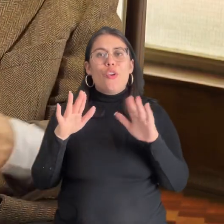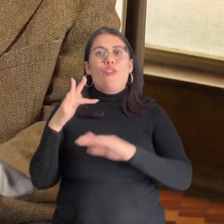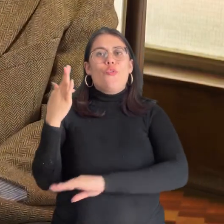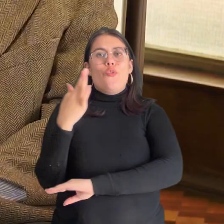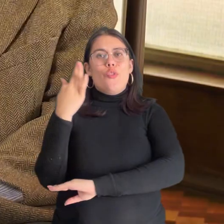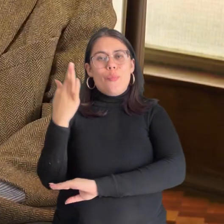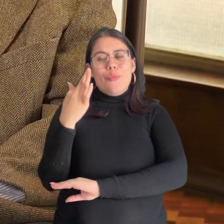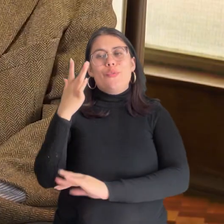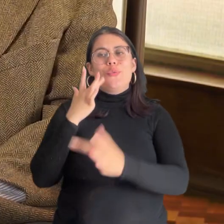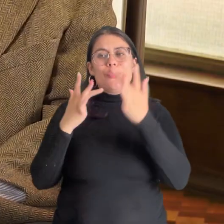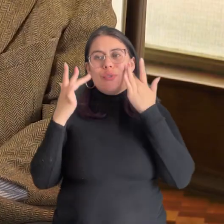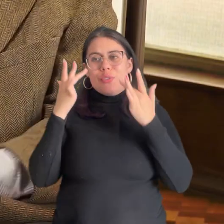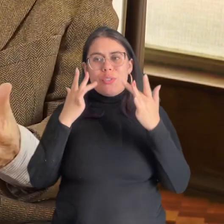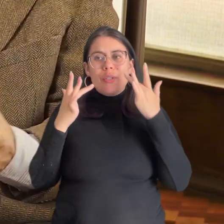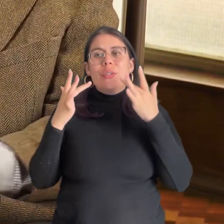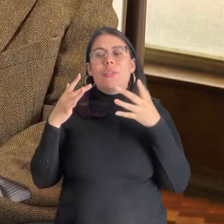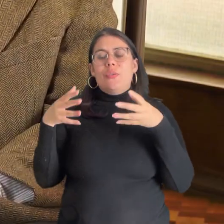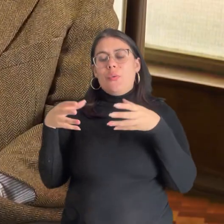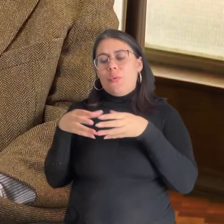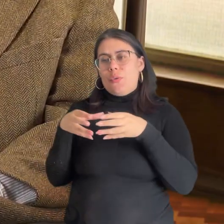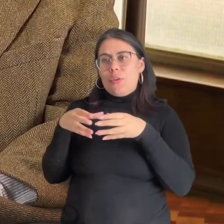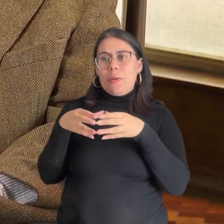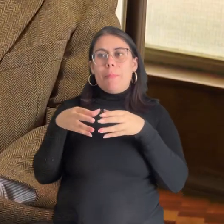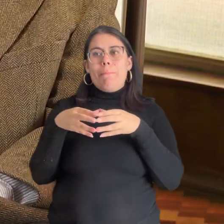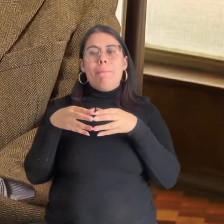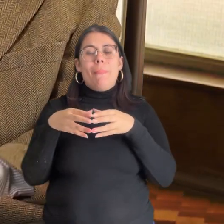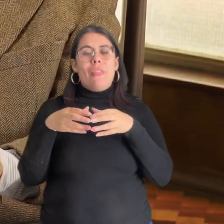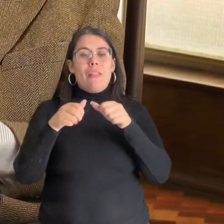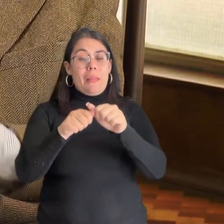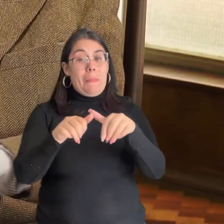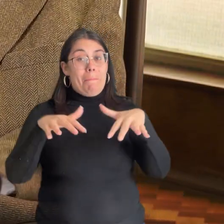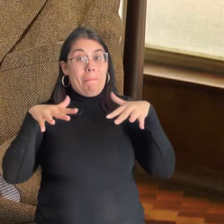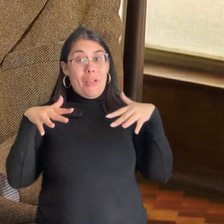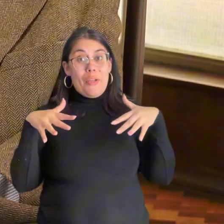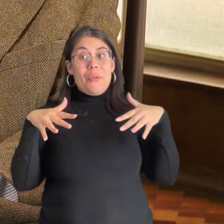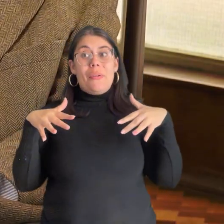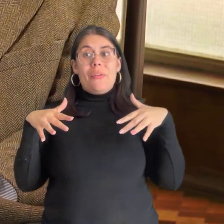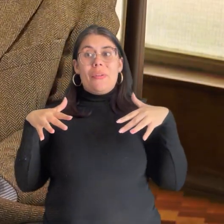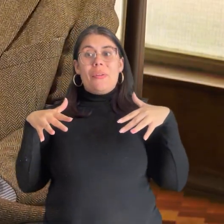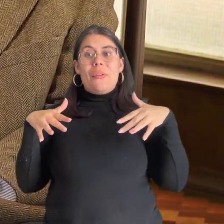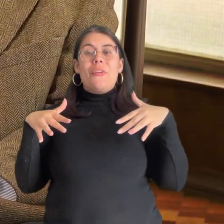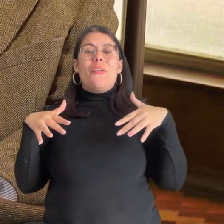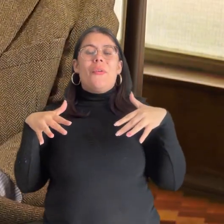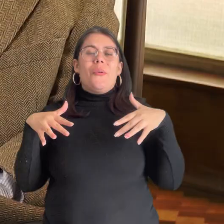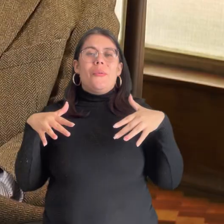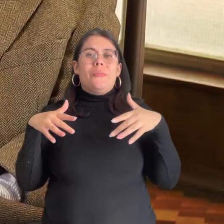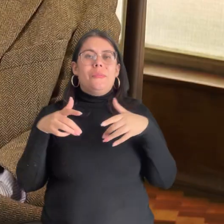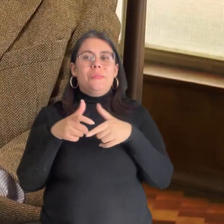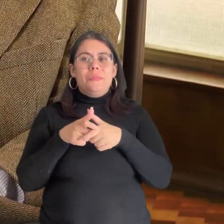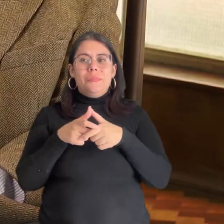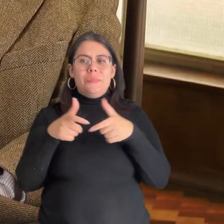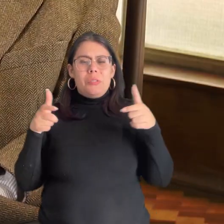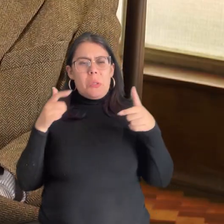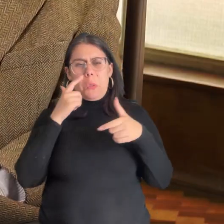então formalmente o teatro. A orquestra era maior do que a gente tinha imaginado,